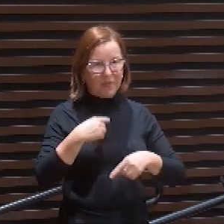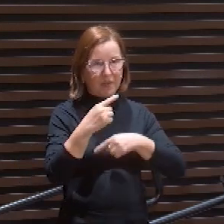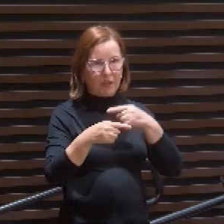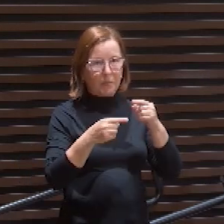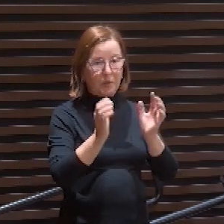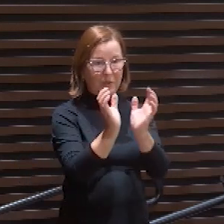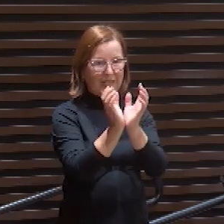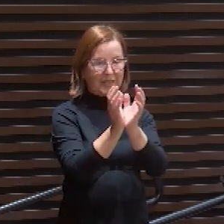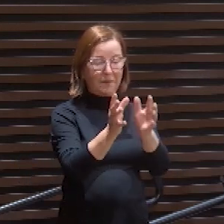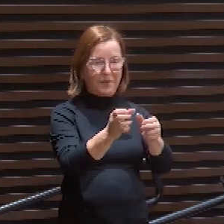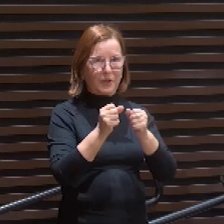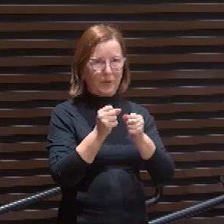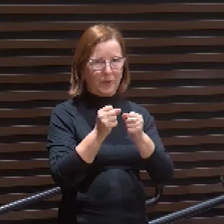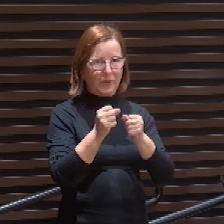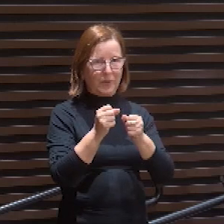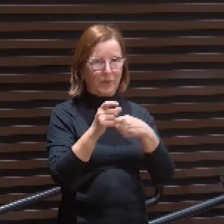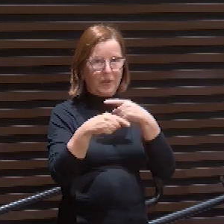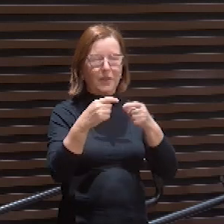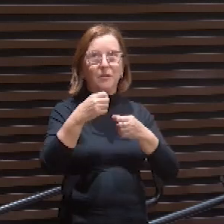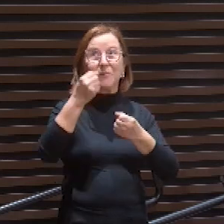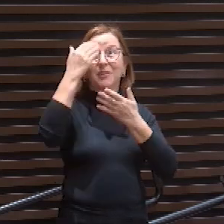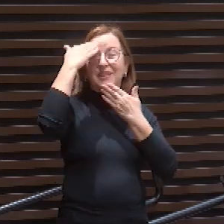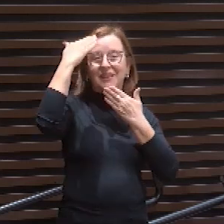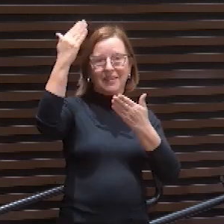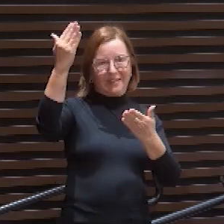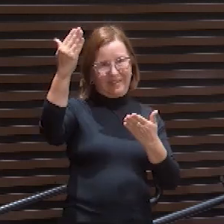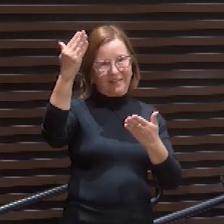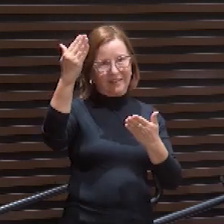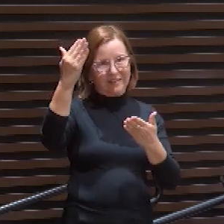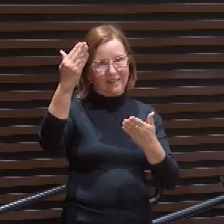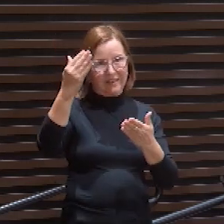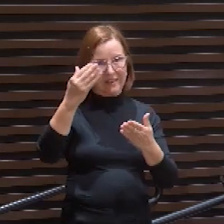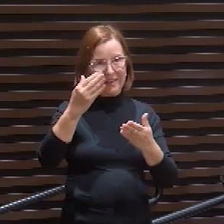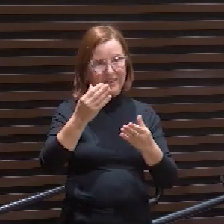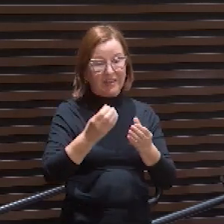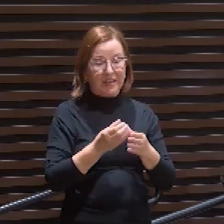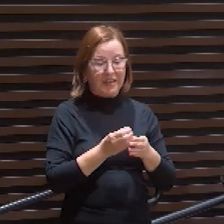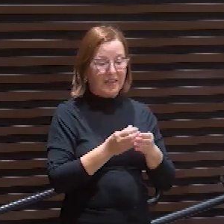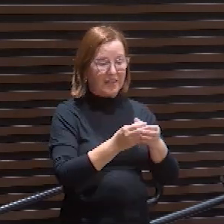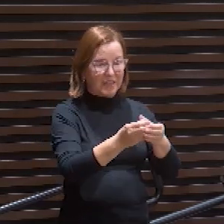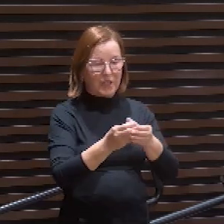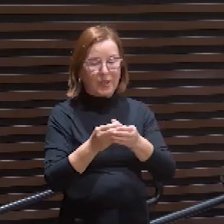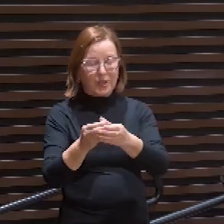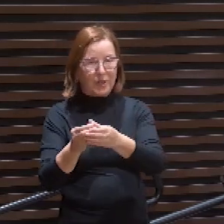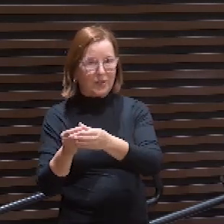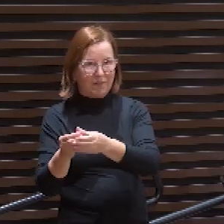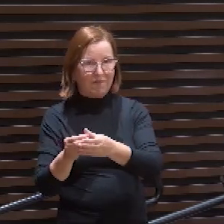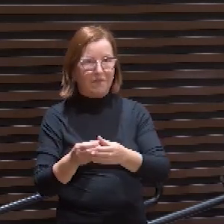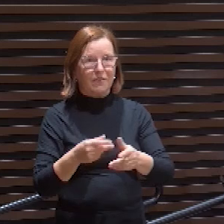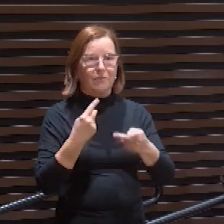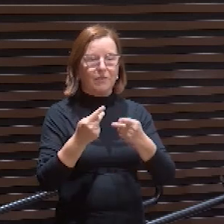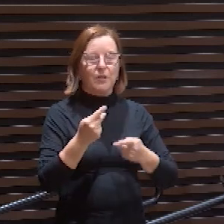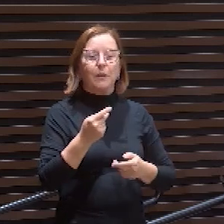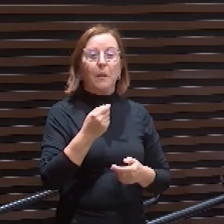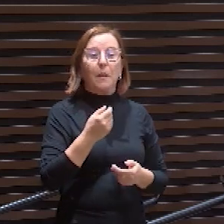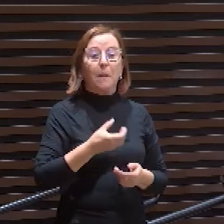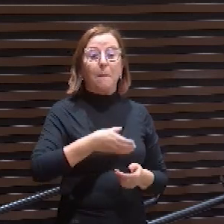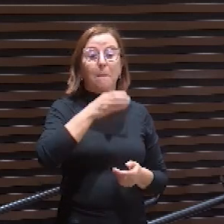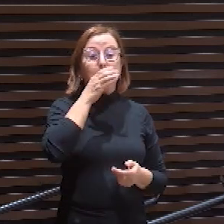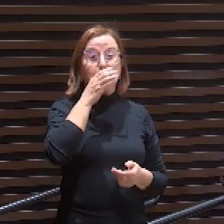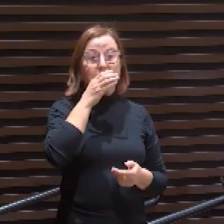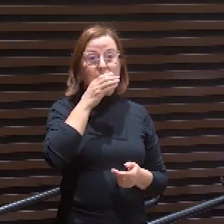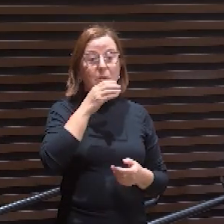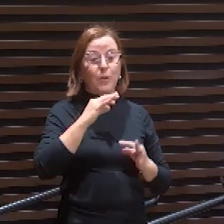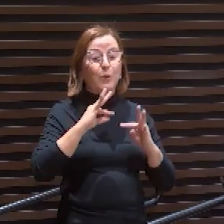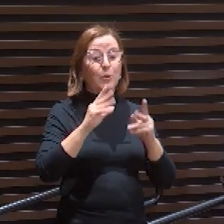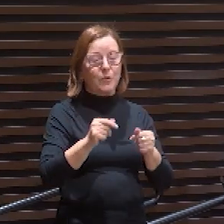o cálice e, tendo dado graças, o deu aos discípulos, dizendo, bebei dele todos.